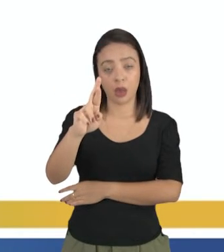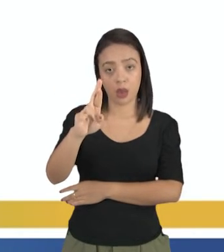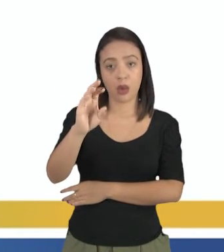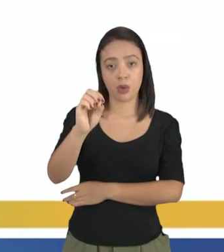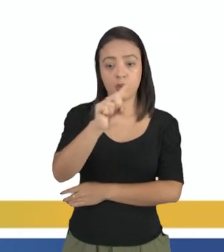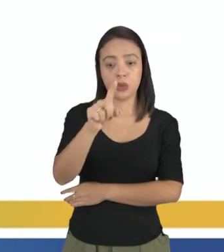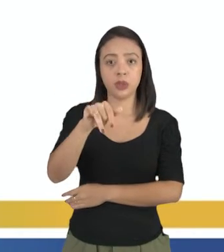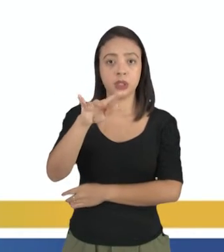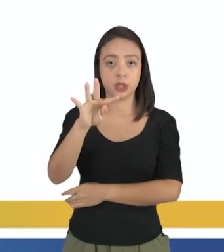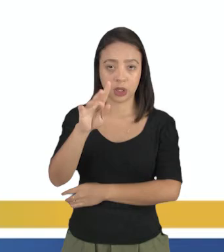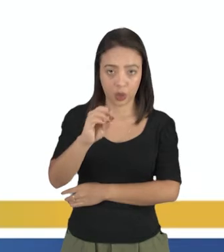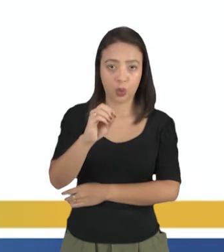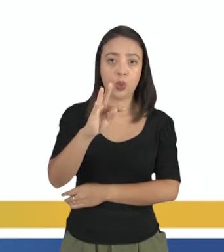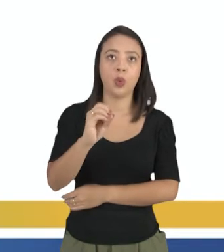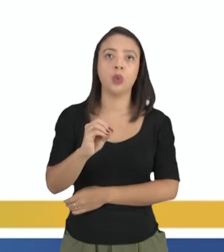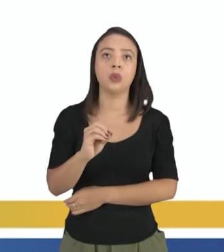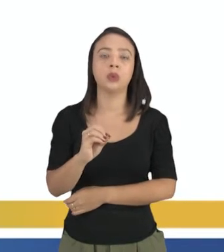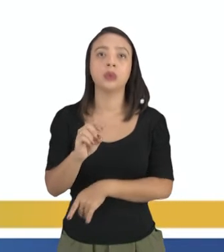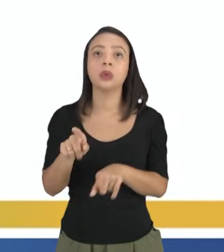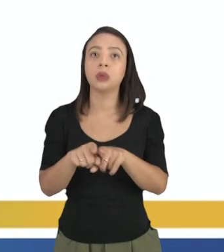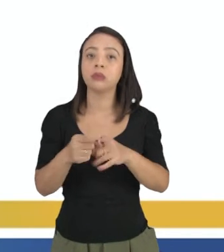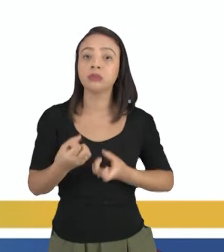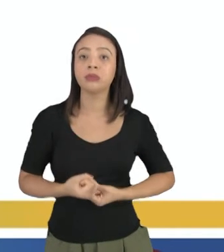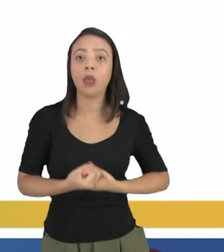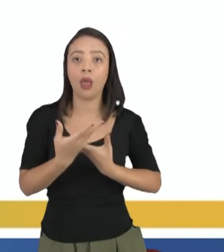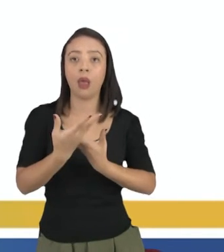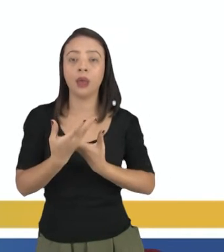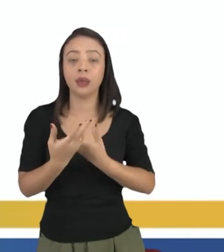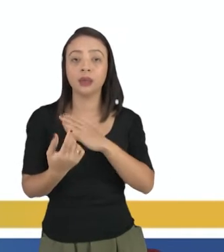indivíduos heterozigotos, eles expressam essa